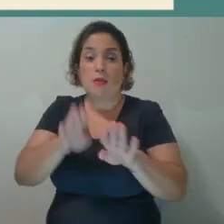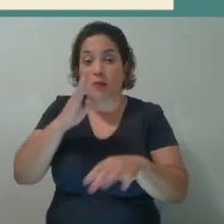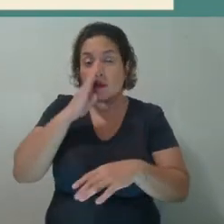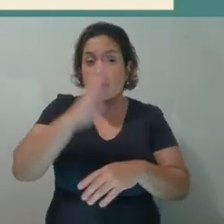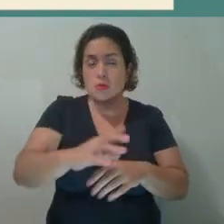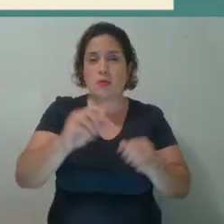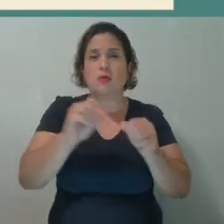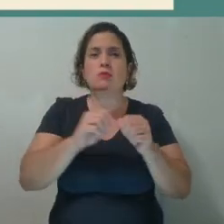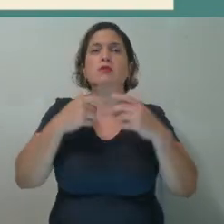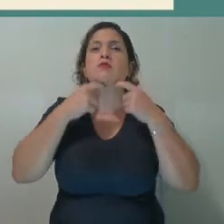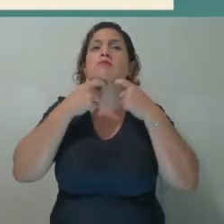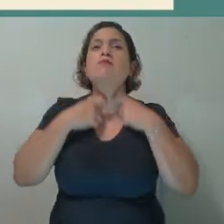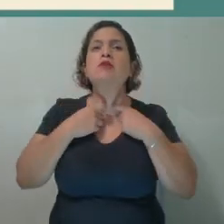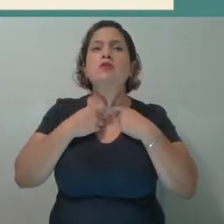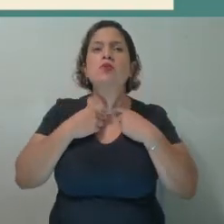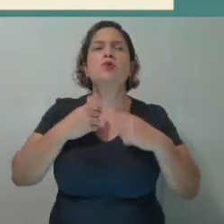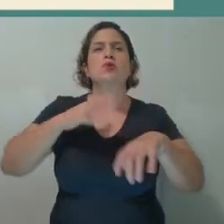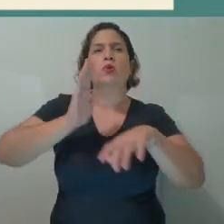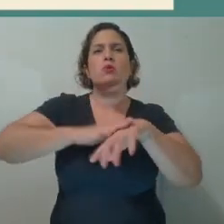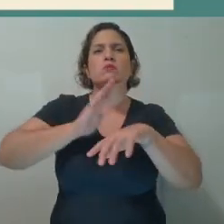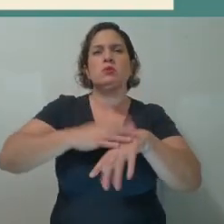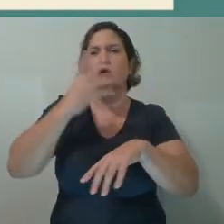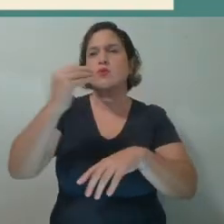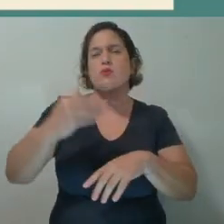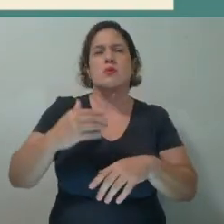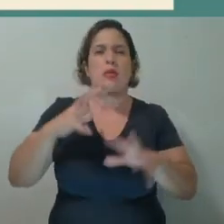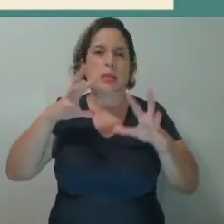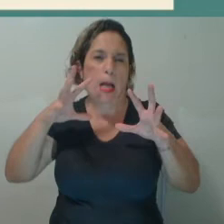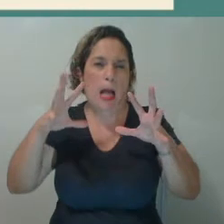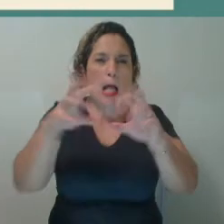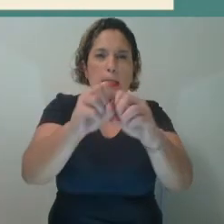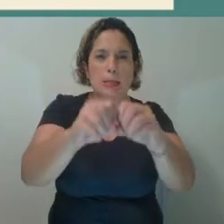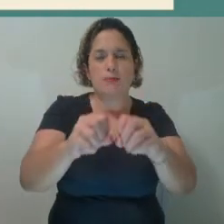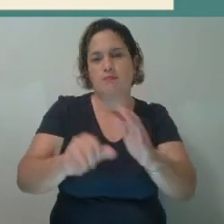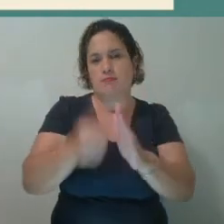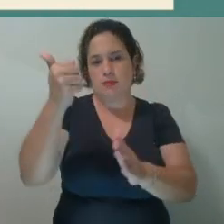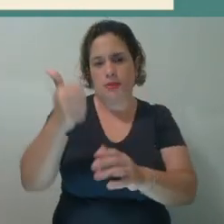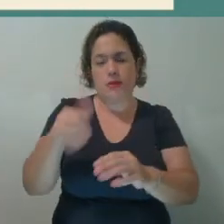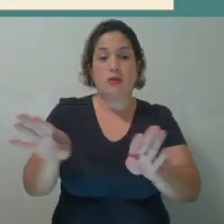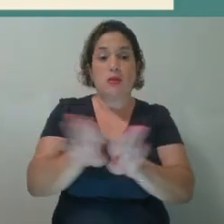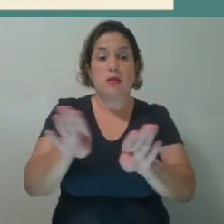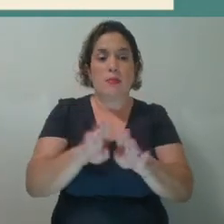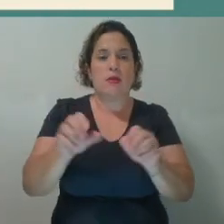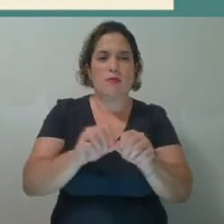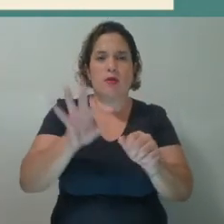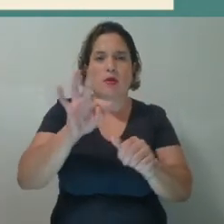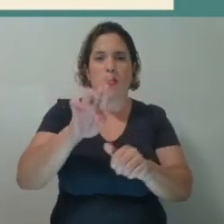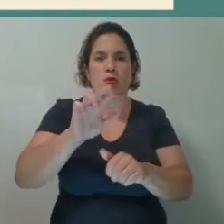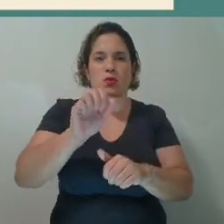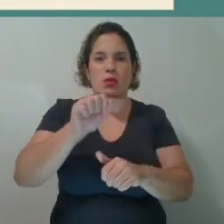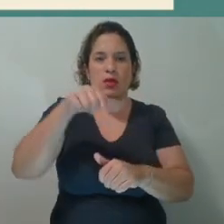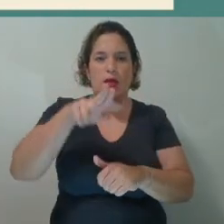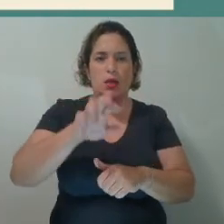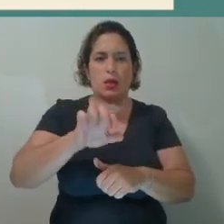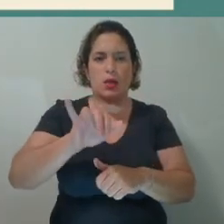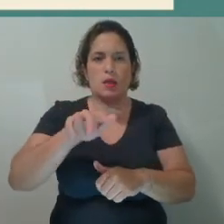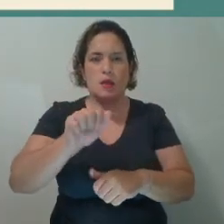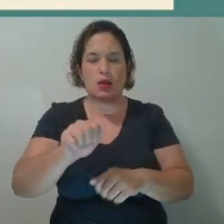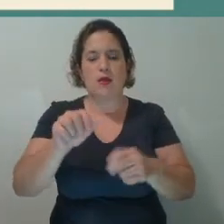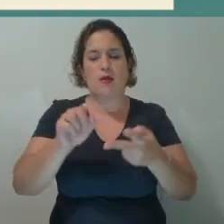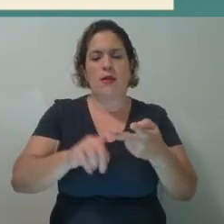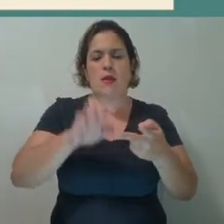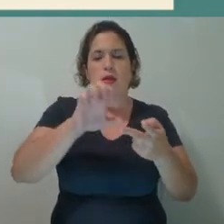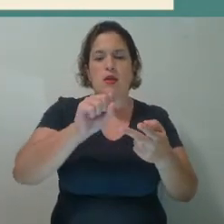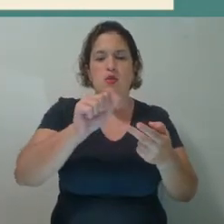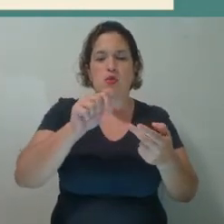em região de pescoço, que é onde esses animais atacam. Então, lesão de traqueia, de esôfago